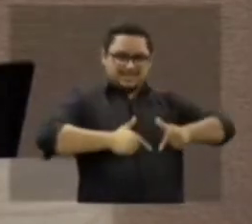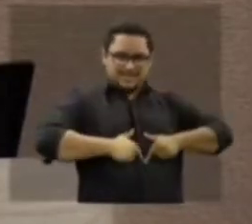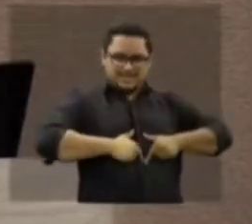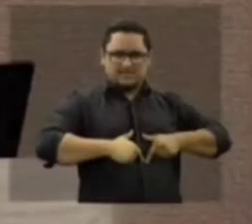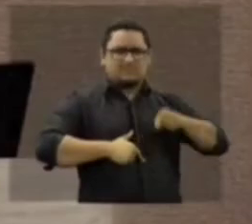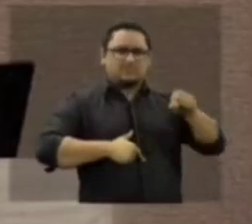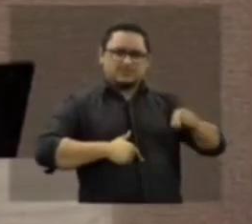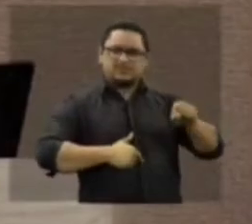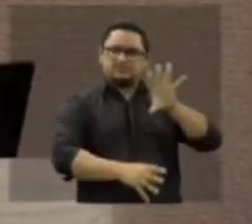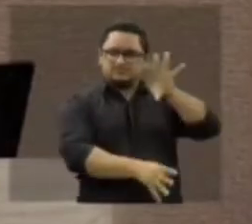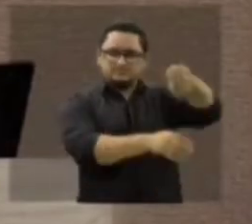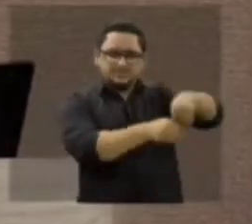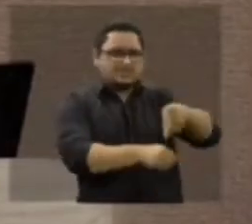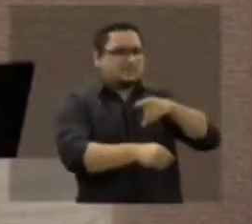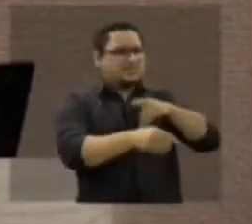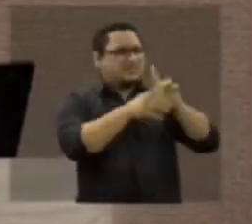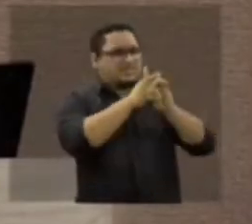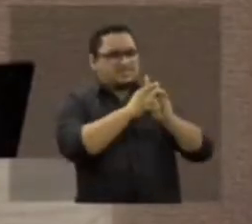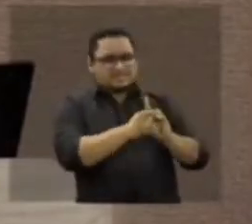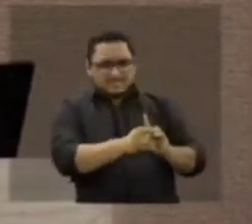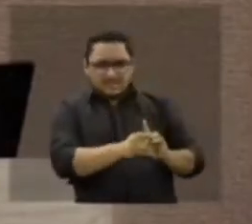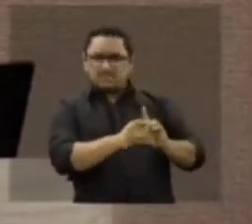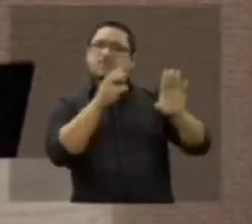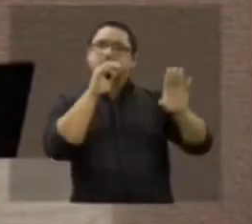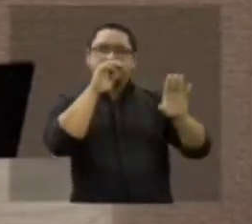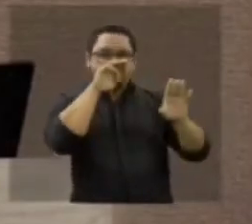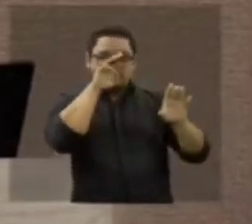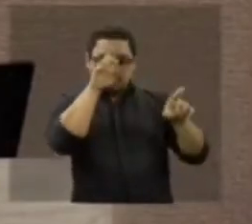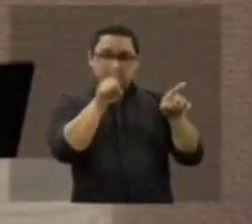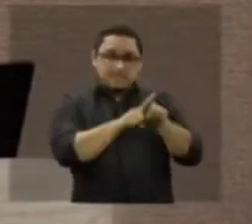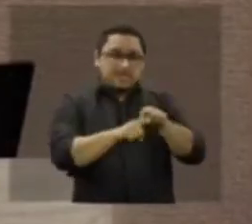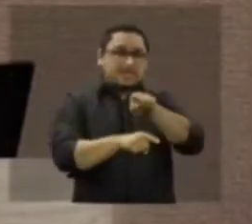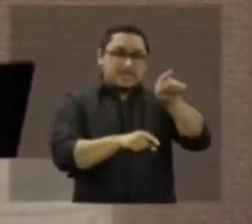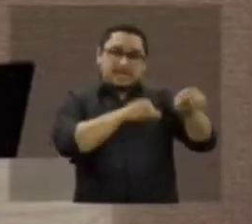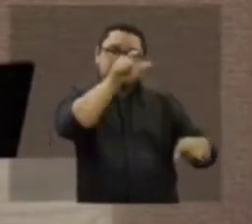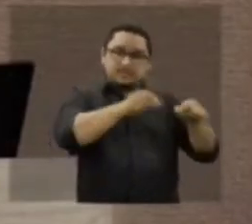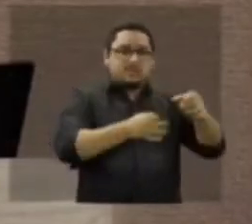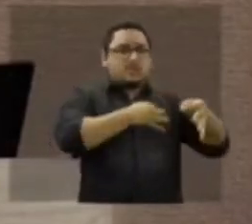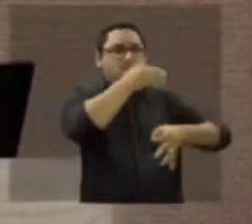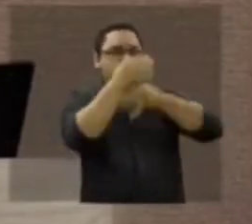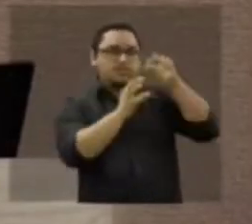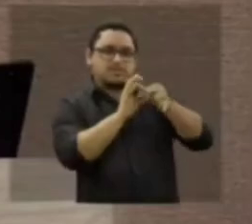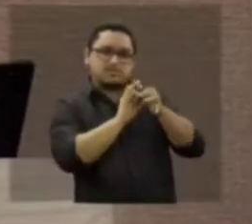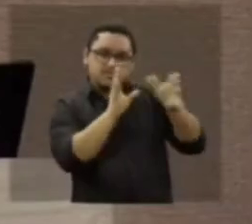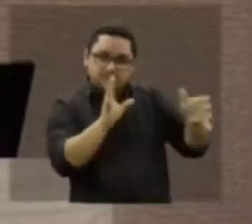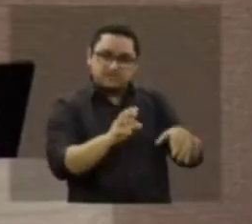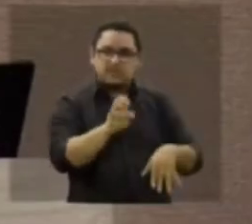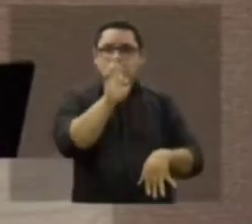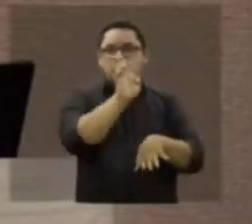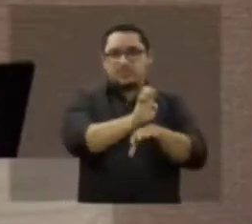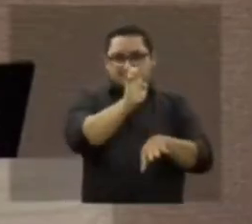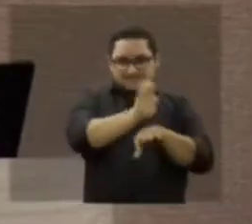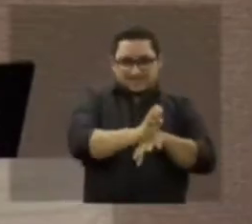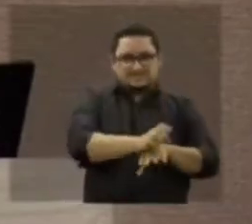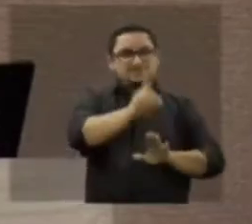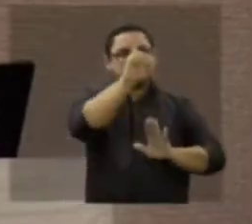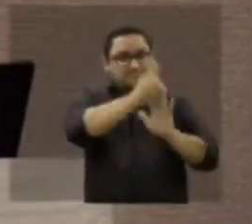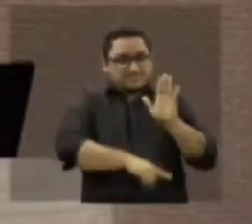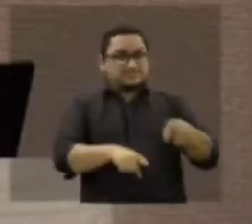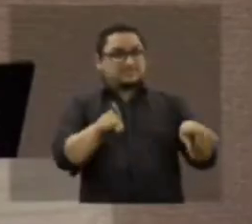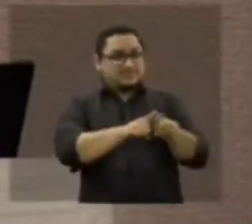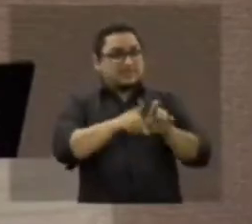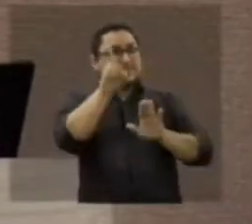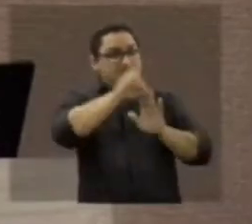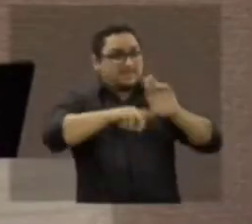Bastião da democracia no Oriente Médio onde a liberdade de expressão o estado de direito e os direitos humanos são